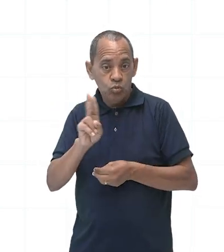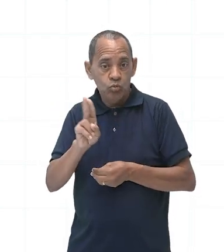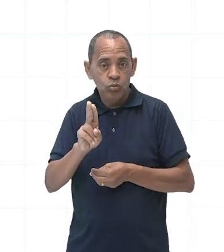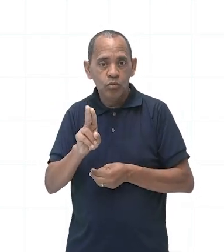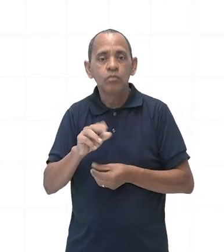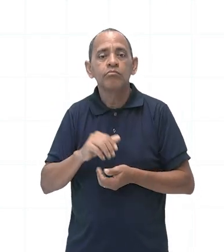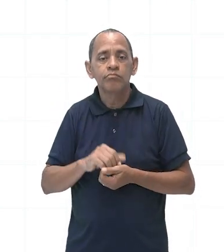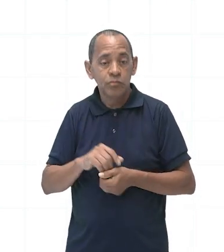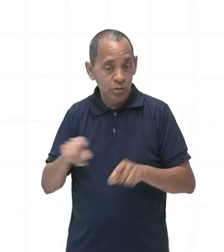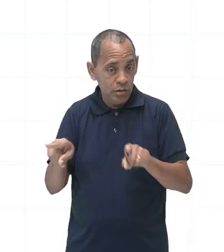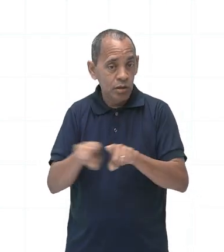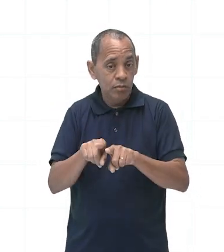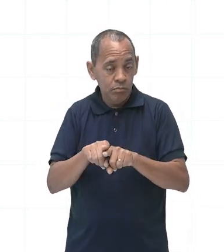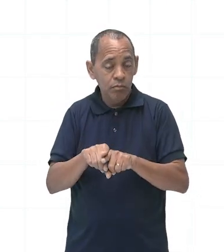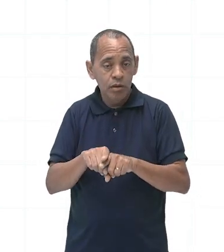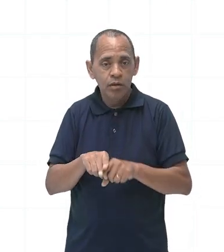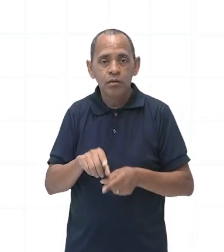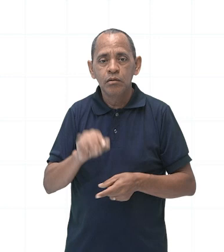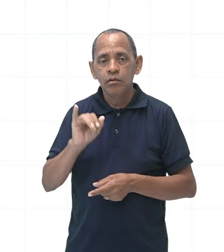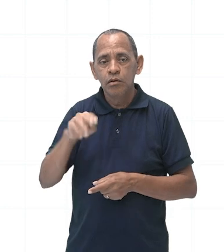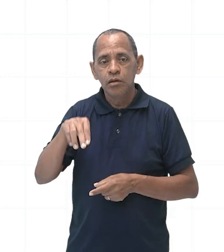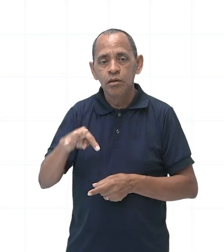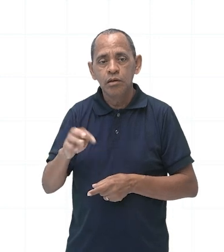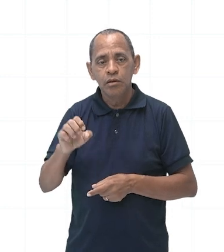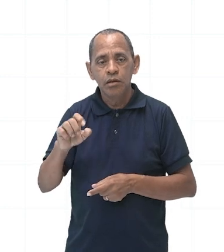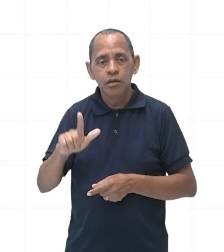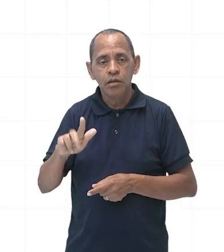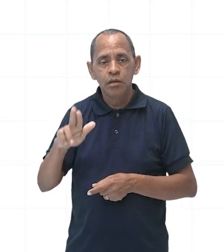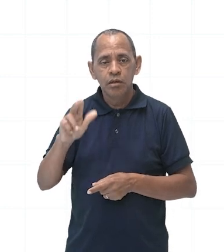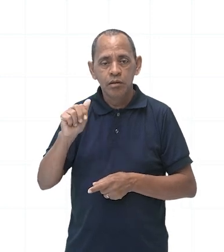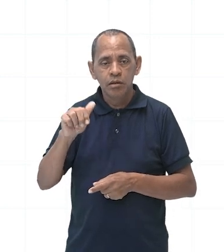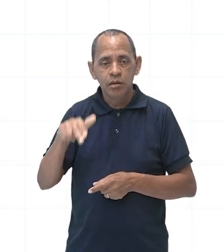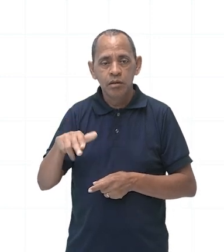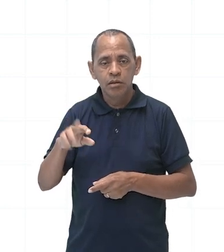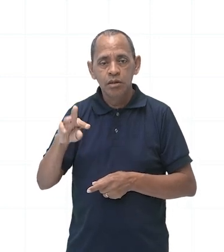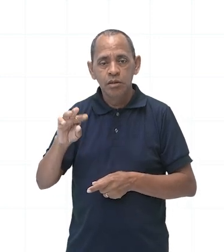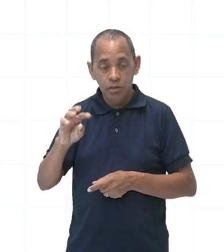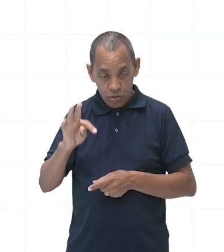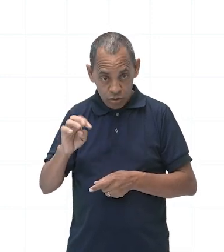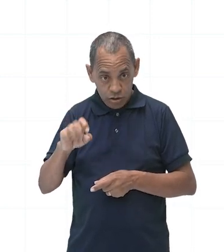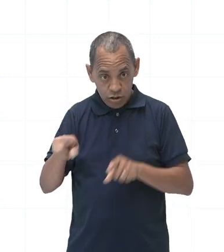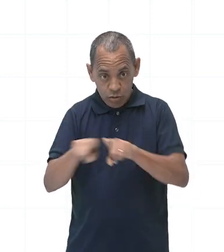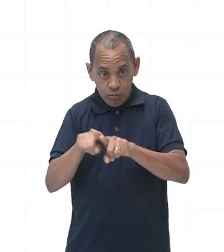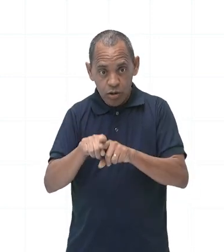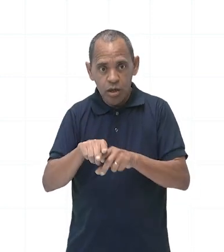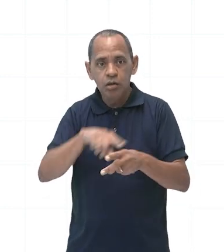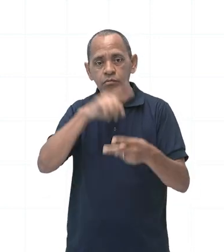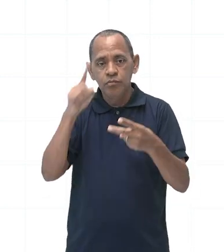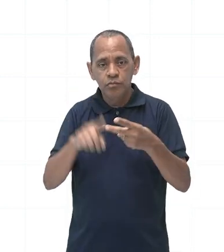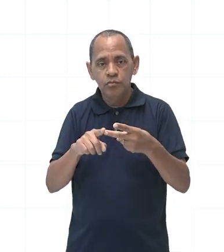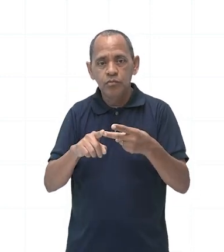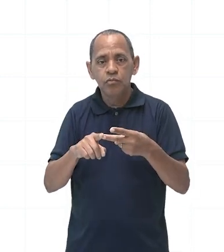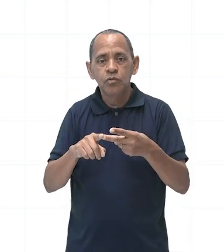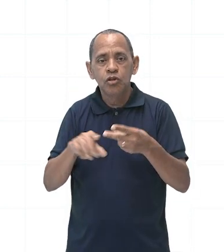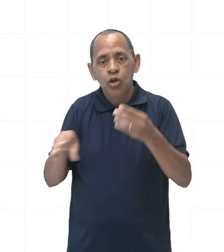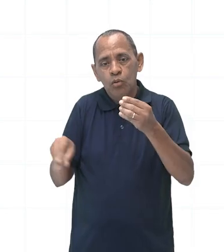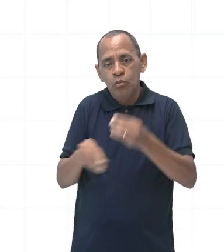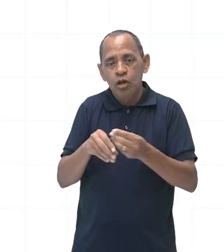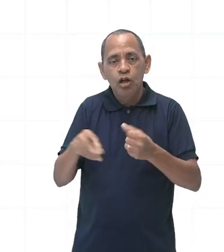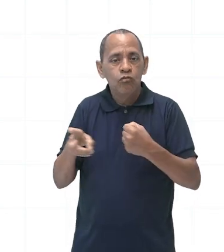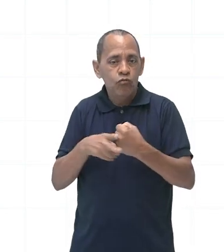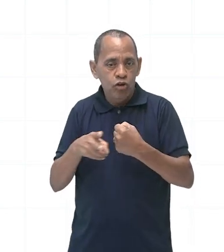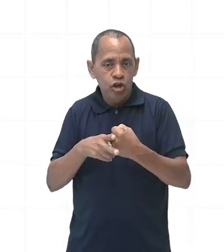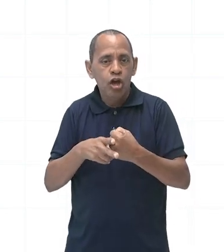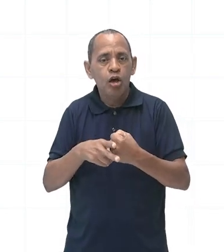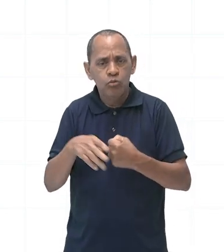O complemento nominal, que a gente acabou de conhecer, é termo integrante. O complemento verbal, que nós já